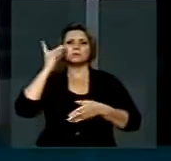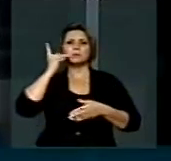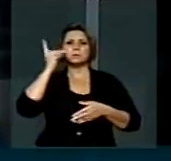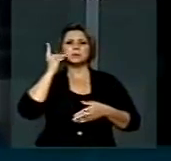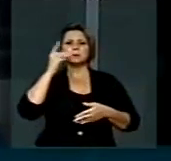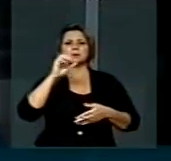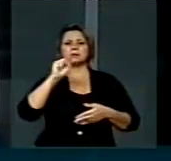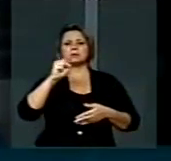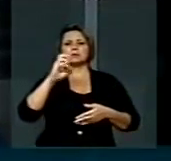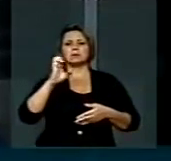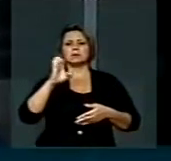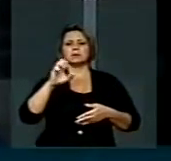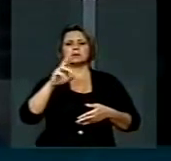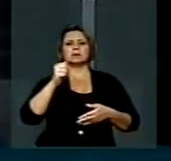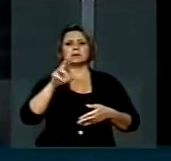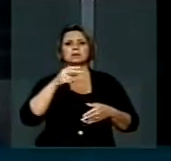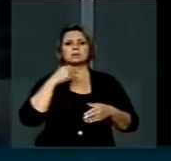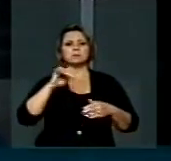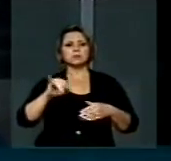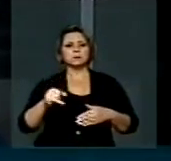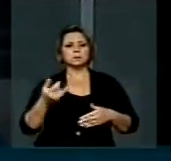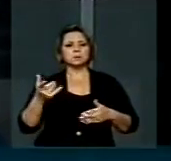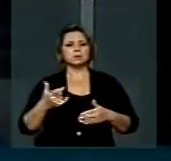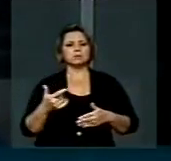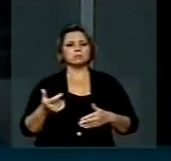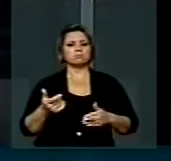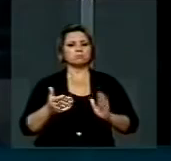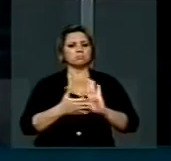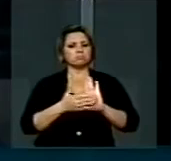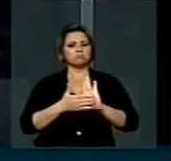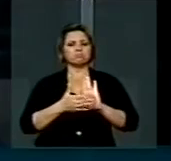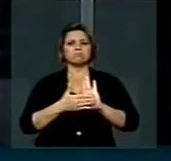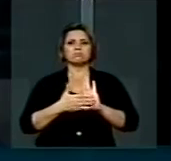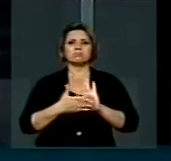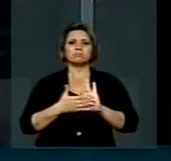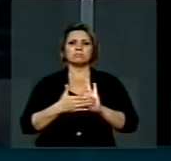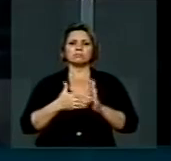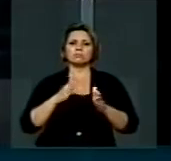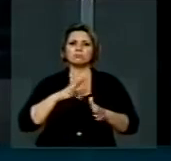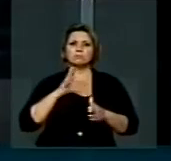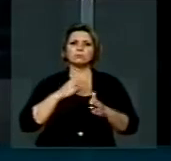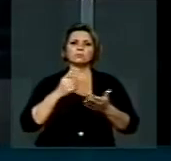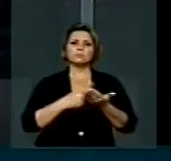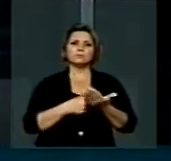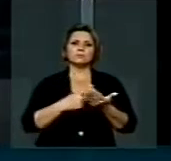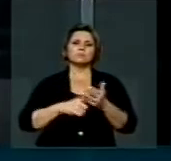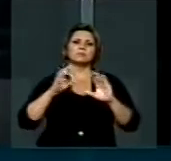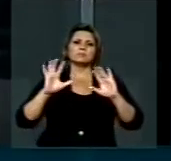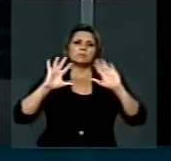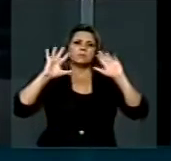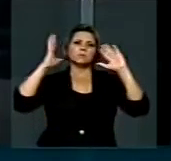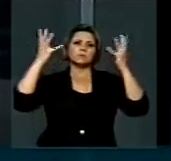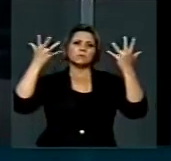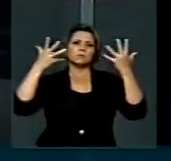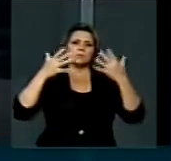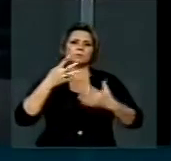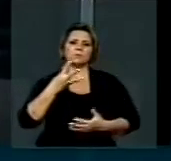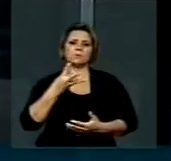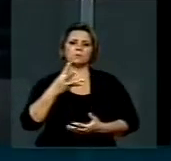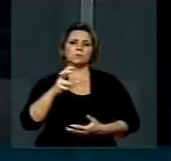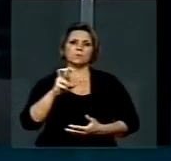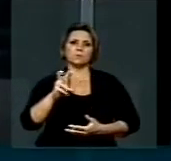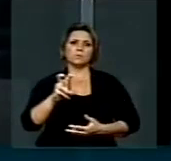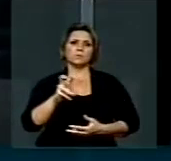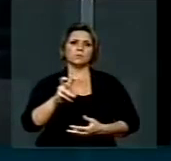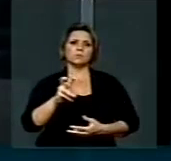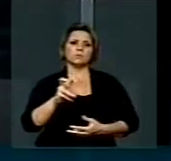Ralum, do Tocantins, no qual eu quero aproveitar a oportunidade para parabenizá-lo pela iniciativa, em comemoração aos 45 anos